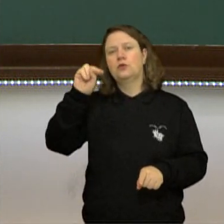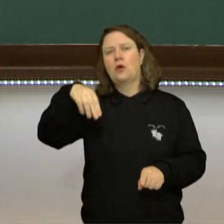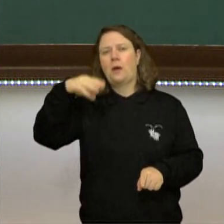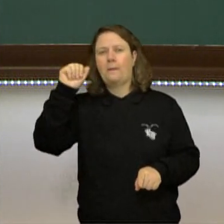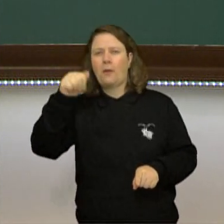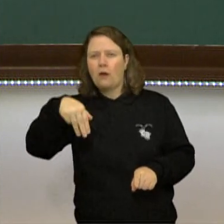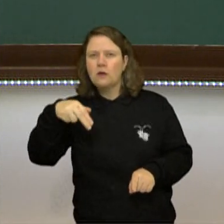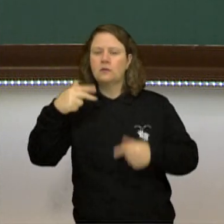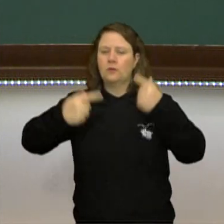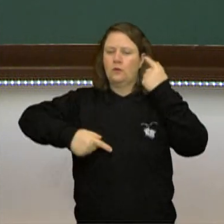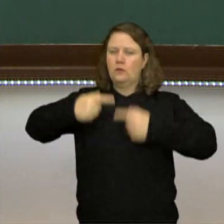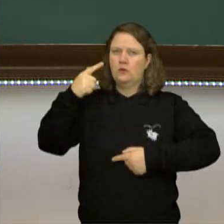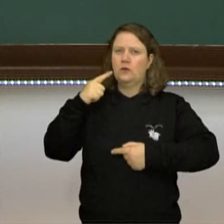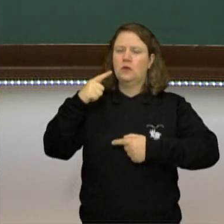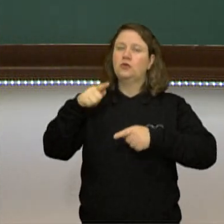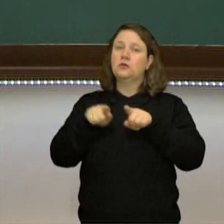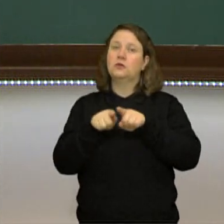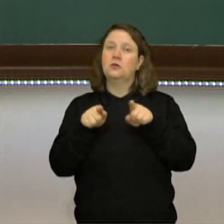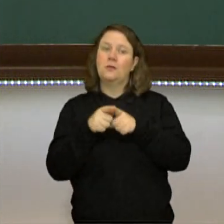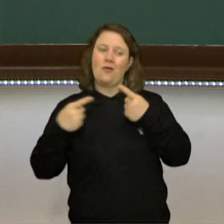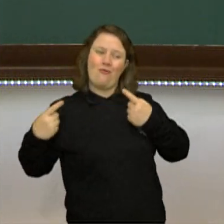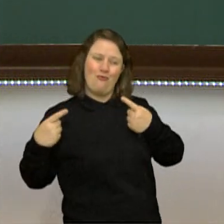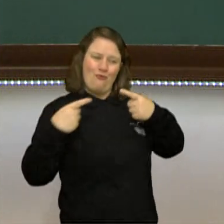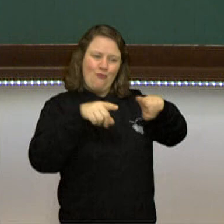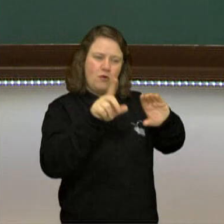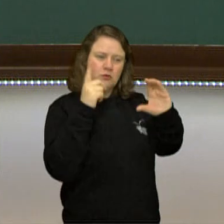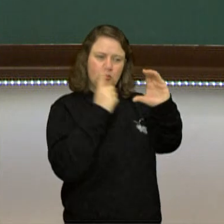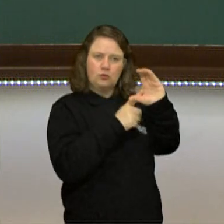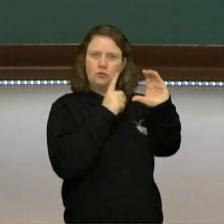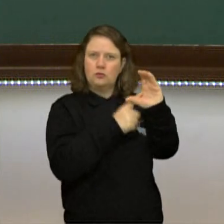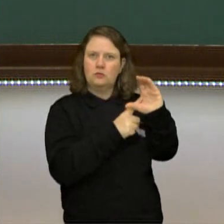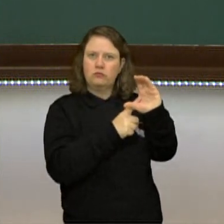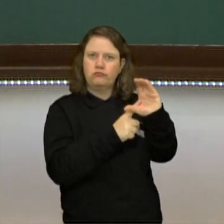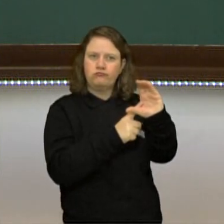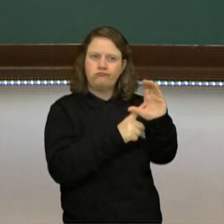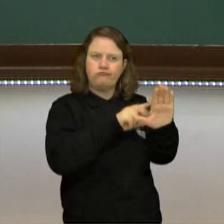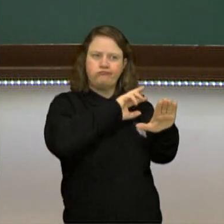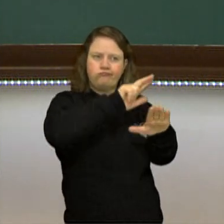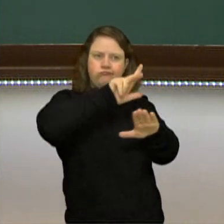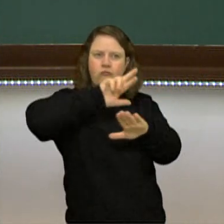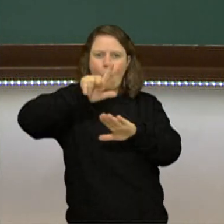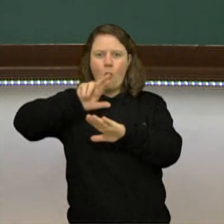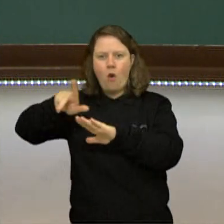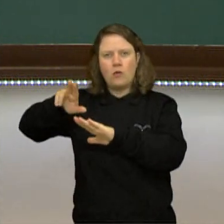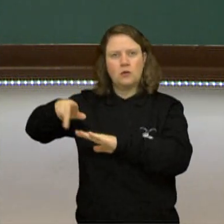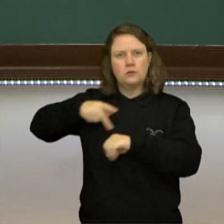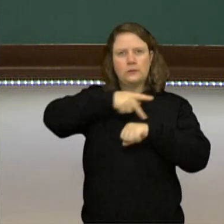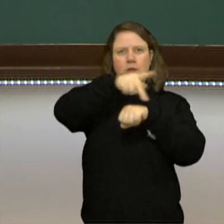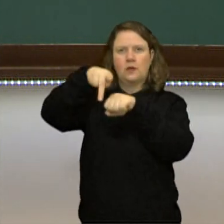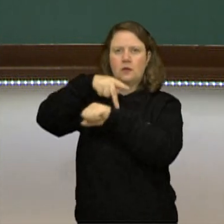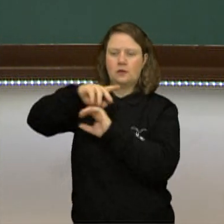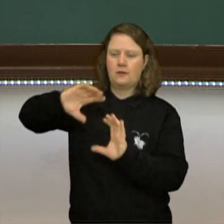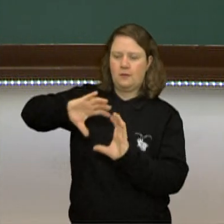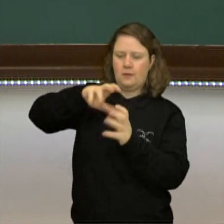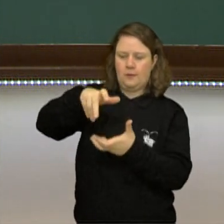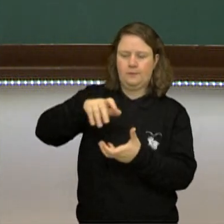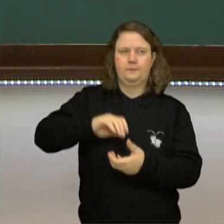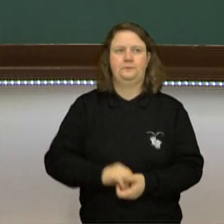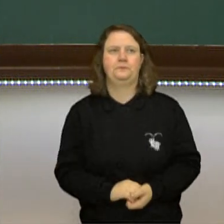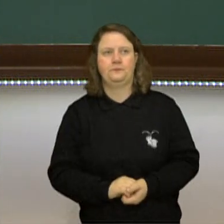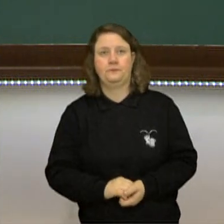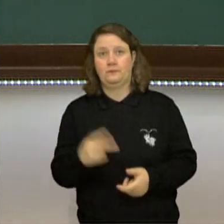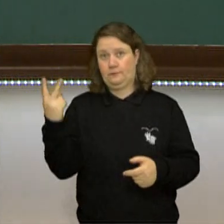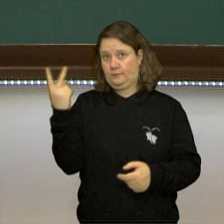Guerra Fria, de combate ao comunismo em todas as partes do planeta Terra. Então, esses dois nomes a gente